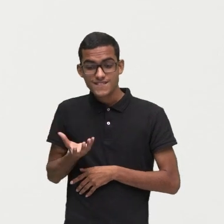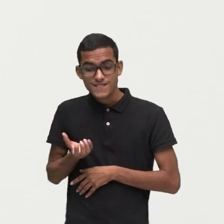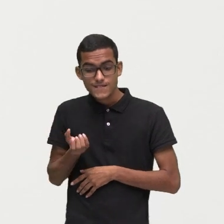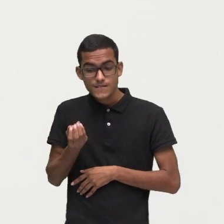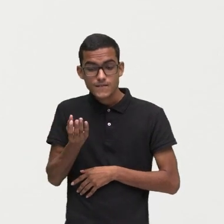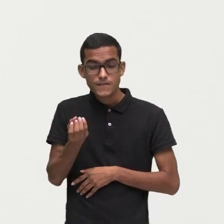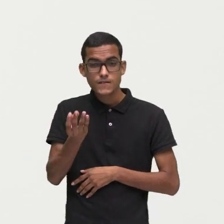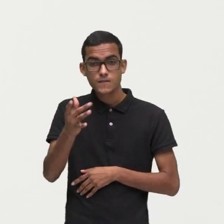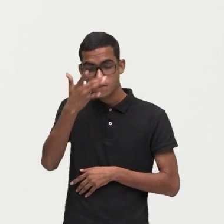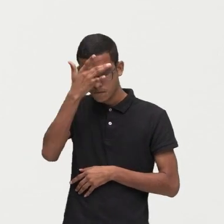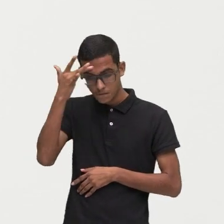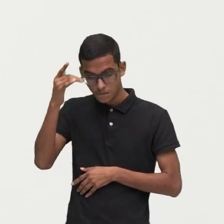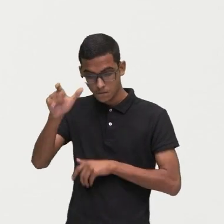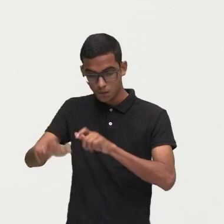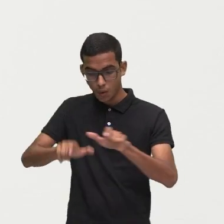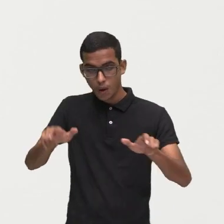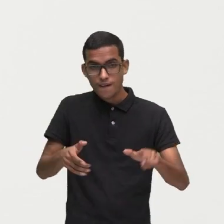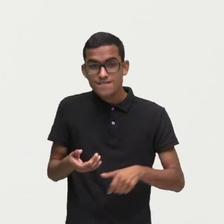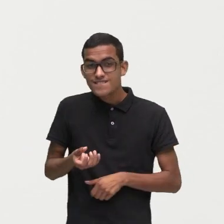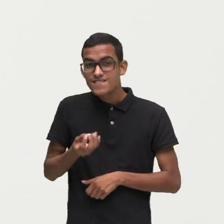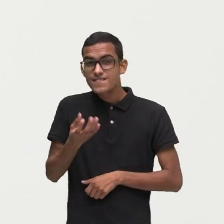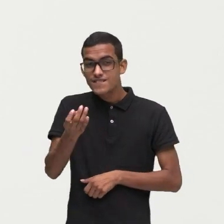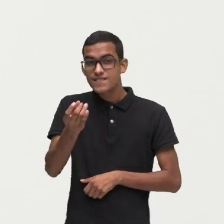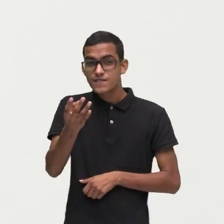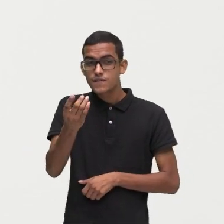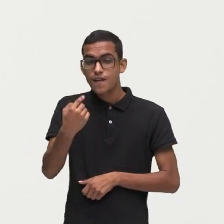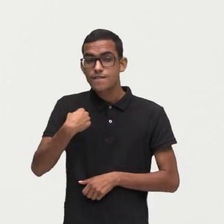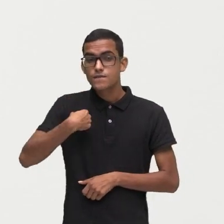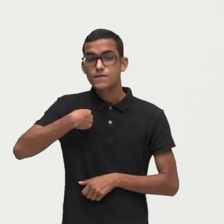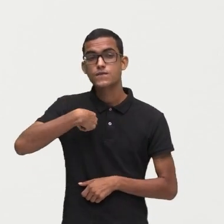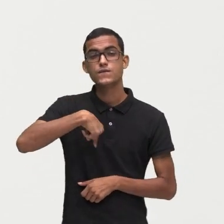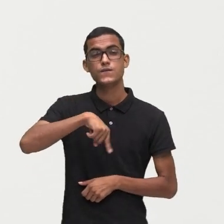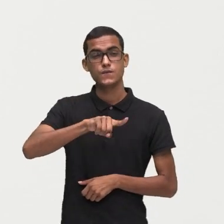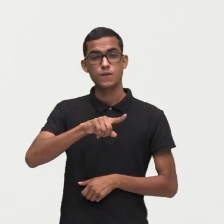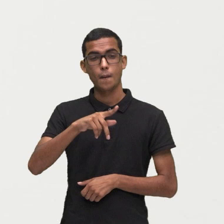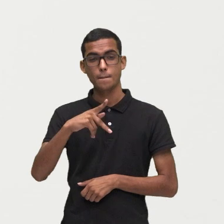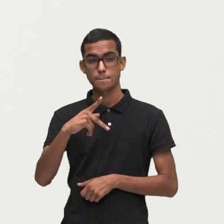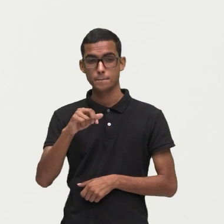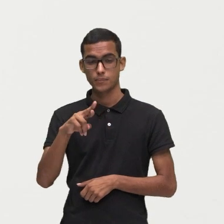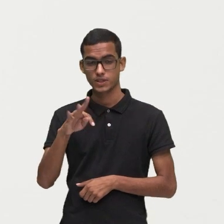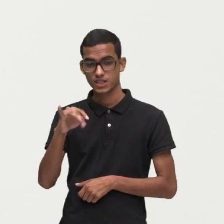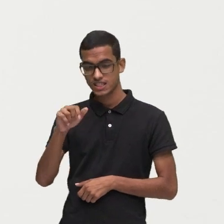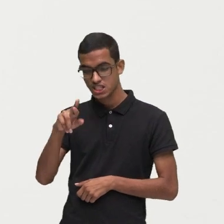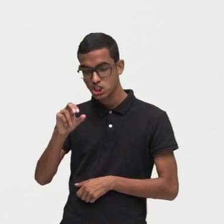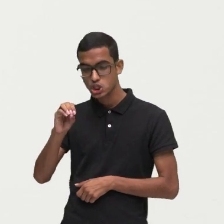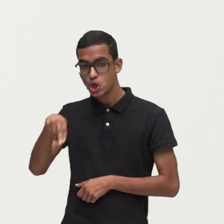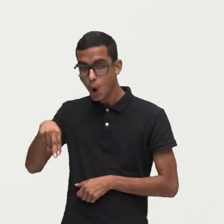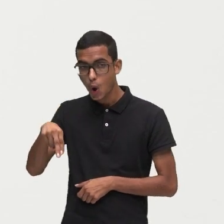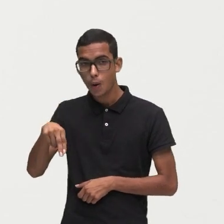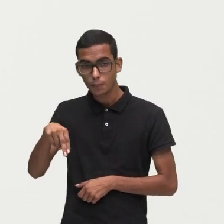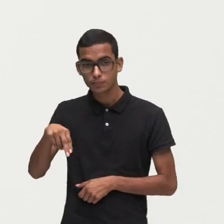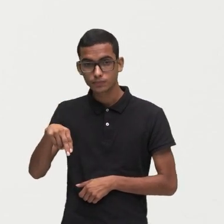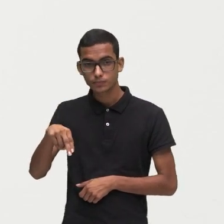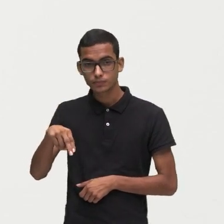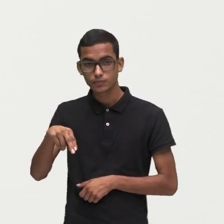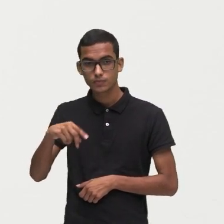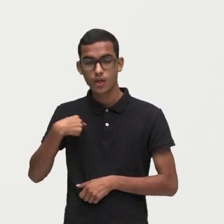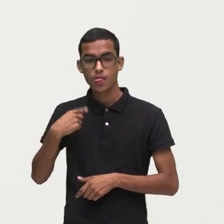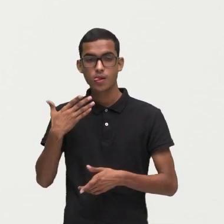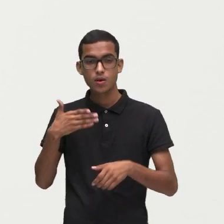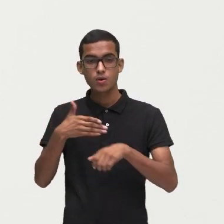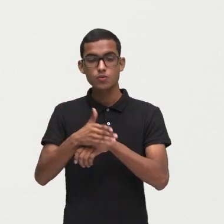viajantes, partieron, olha só qual é o verbo. Em trem a la medianoche,